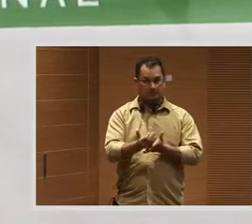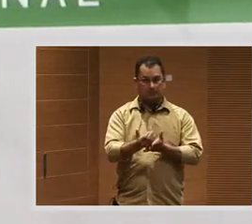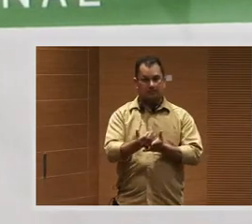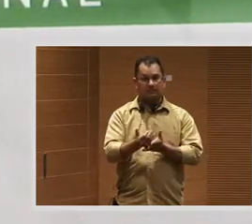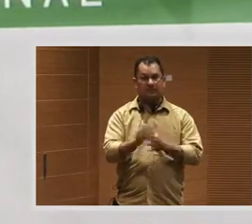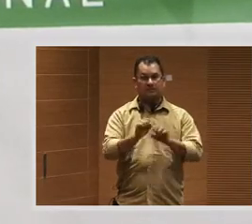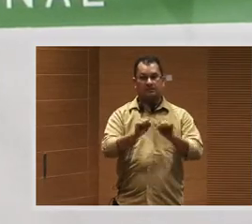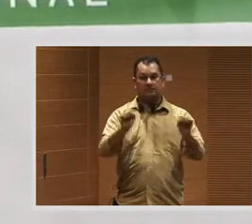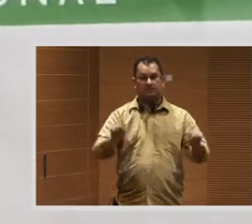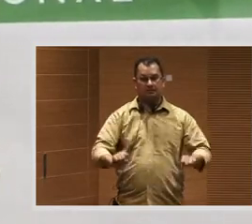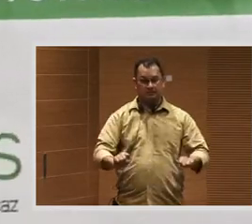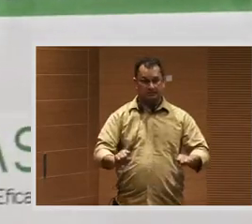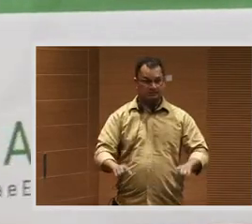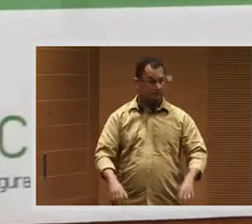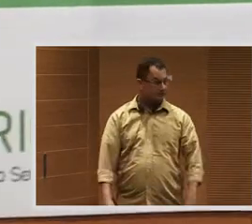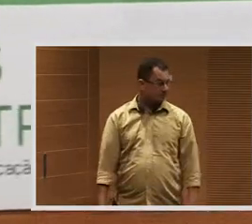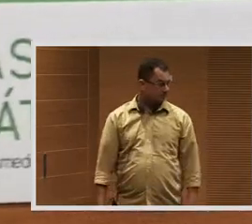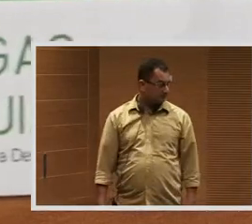sistema.